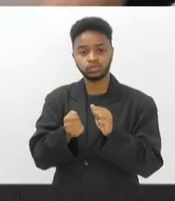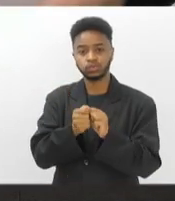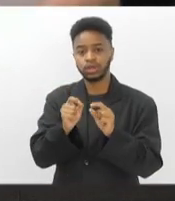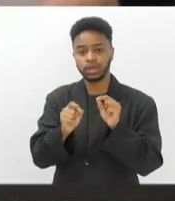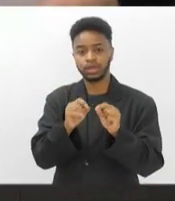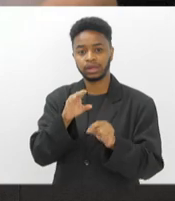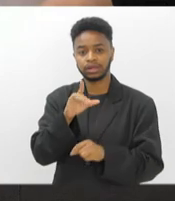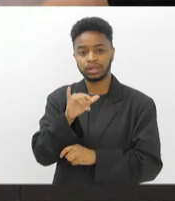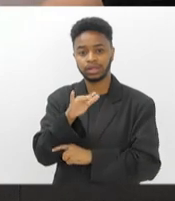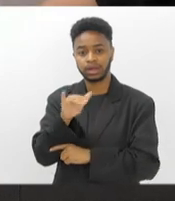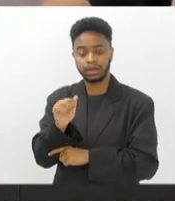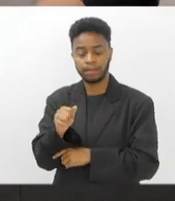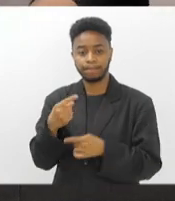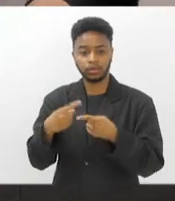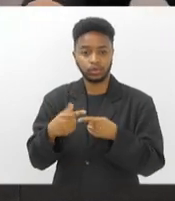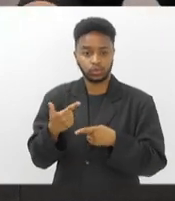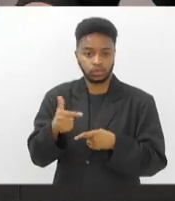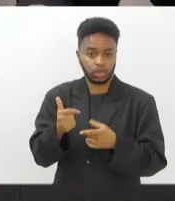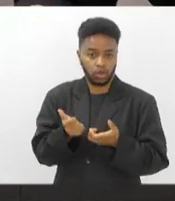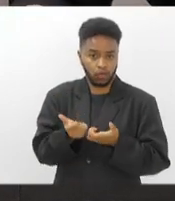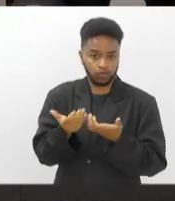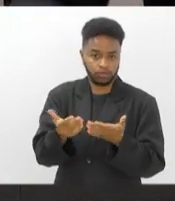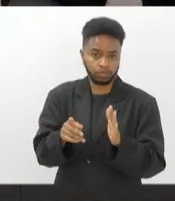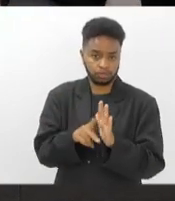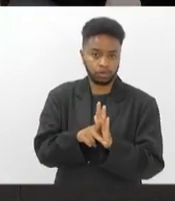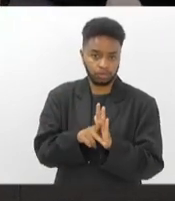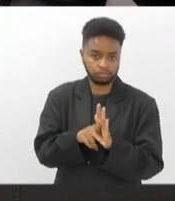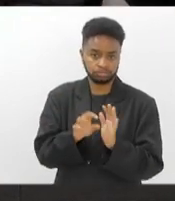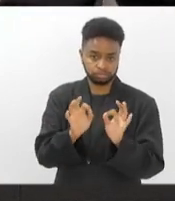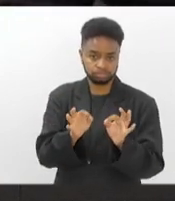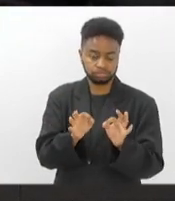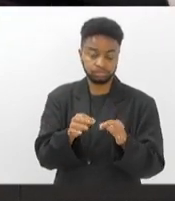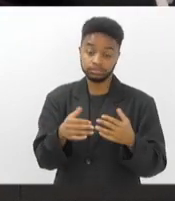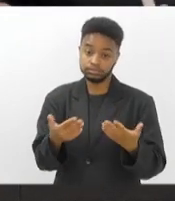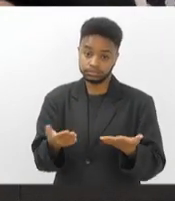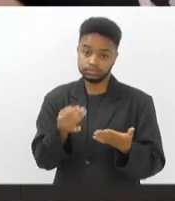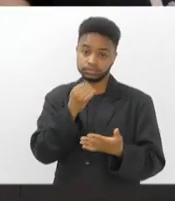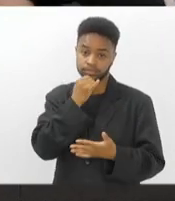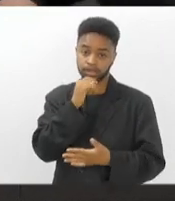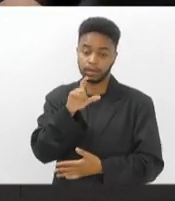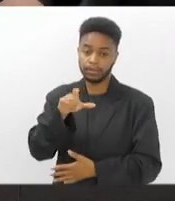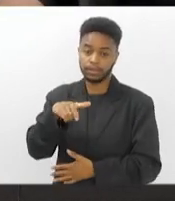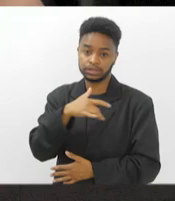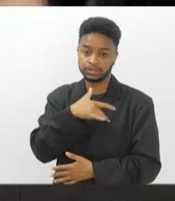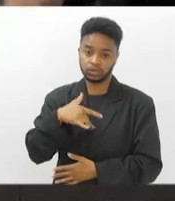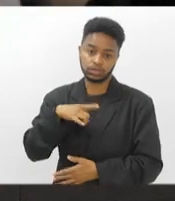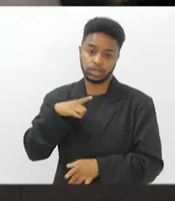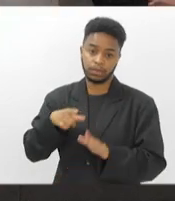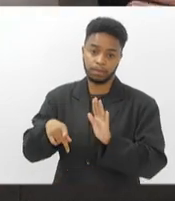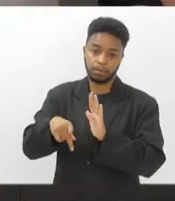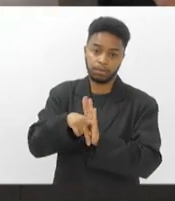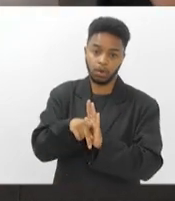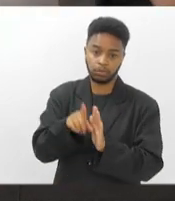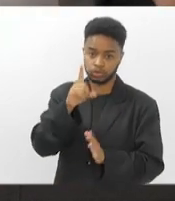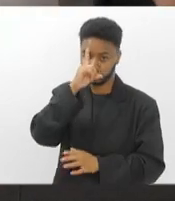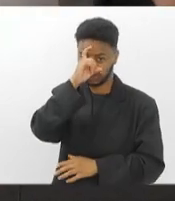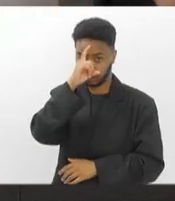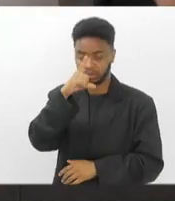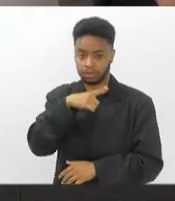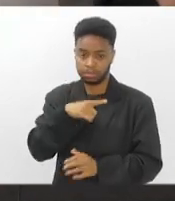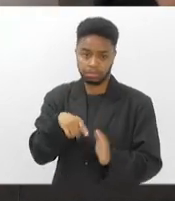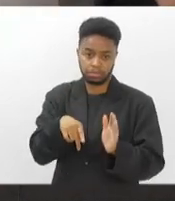tem o serviço próprio não é isso também qu dizer eh um plano de saúde que tem o seu Hospital próprio e tem o seu serviço ele